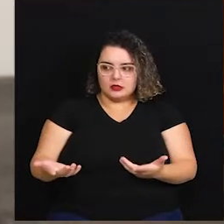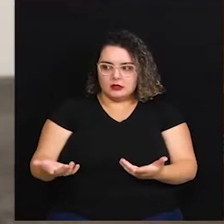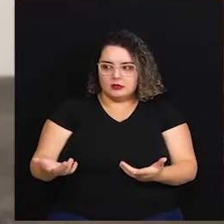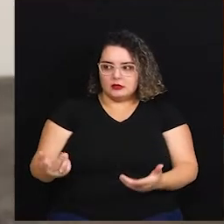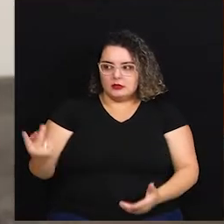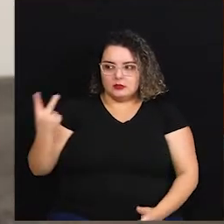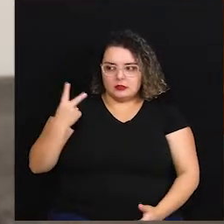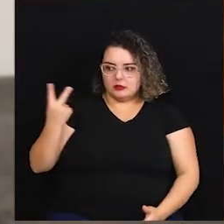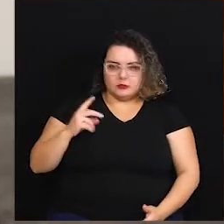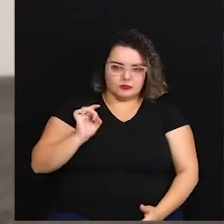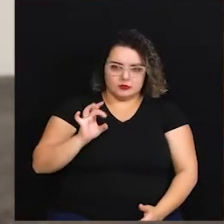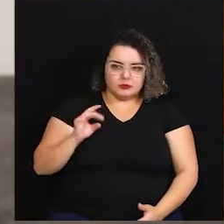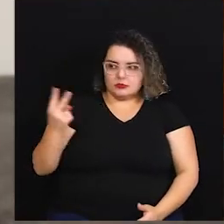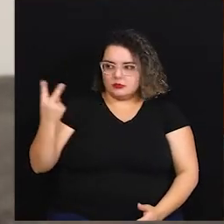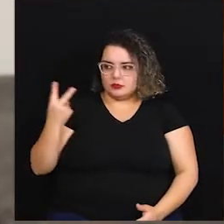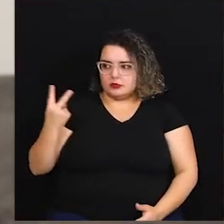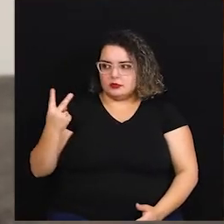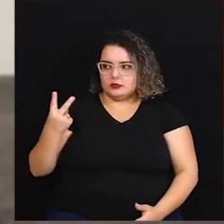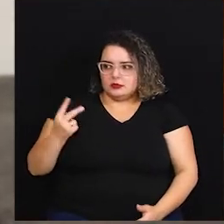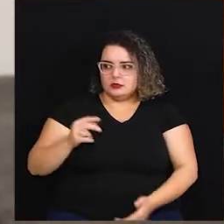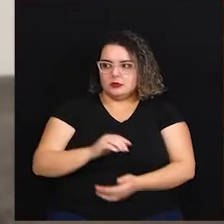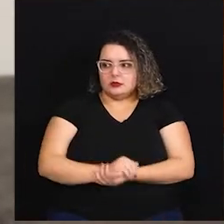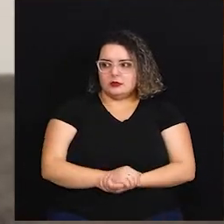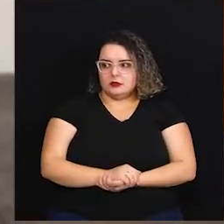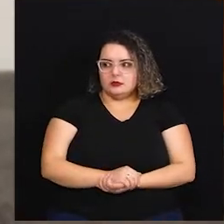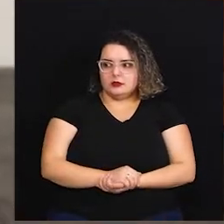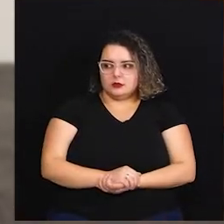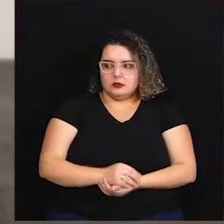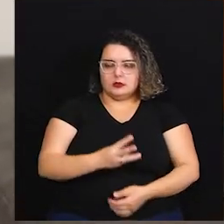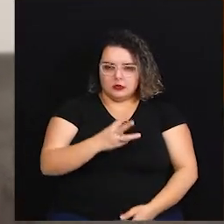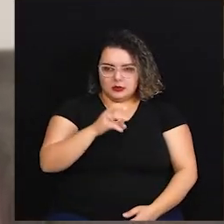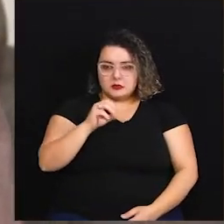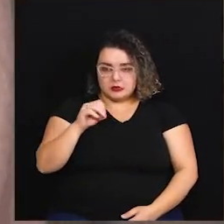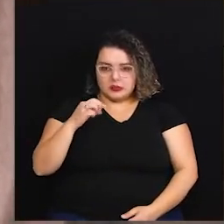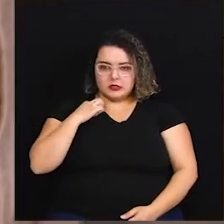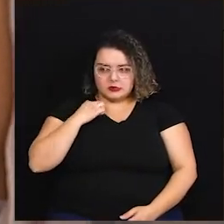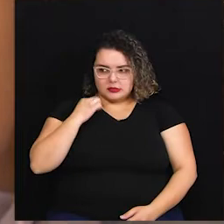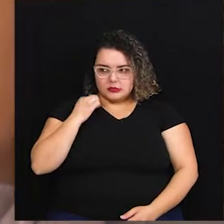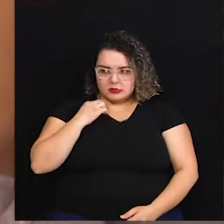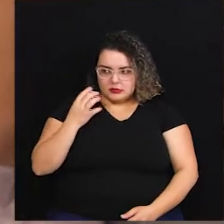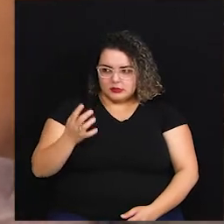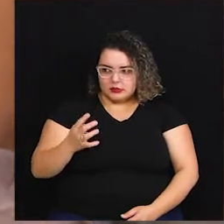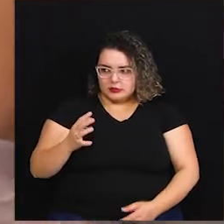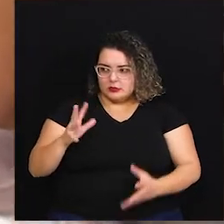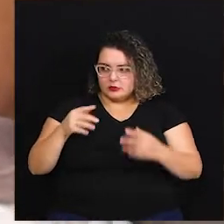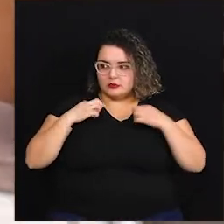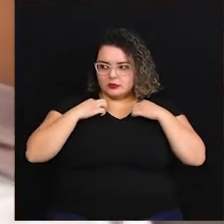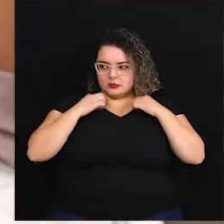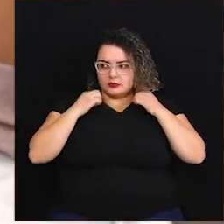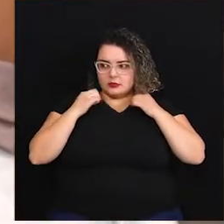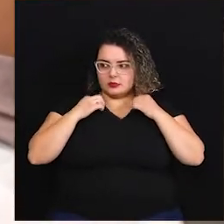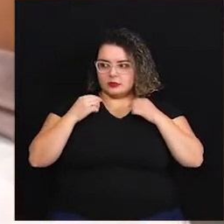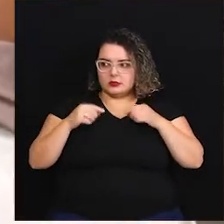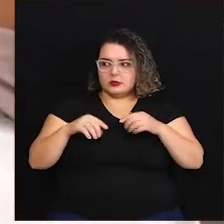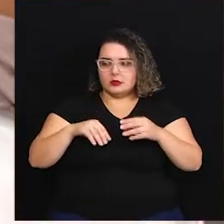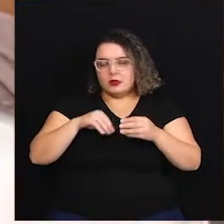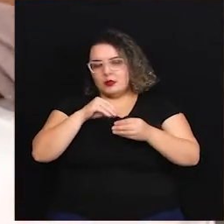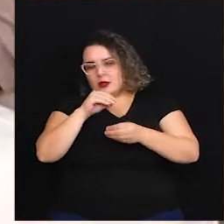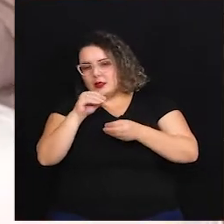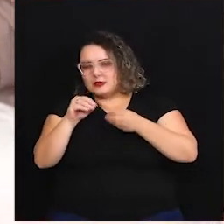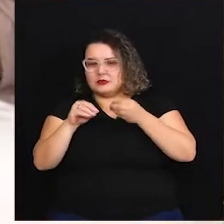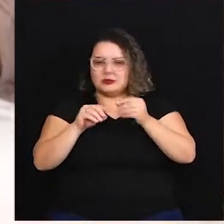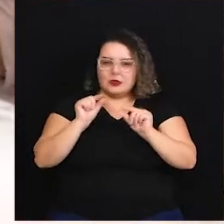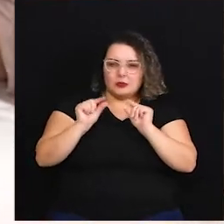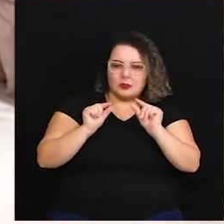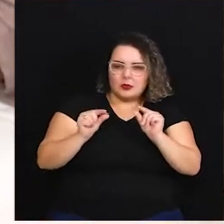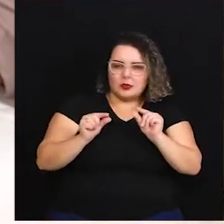espaço. Fomos só eu e o Wagner. Levaram quantas peças? Em torno de 300 peças. Tudo camiseta ou não? Camiseta